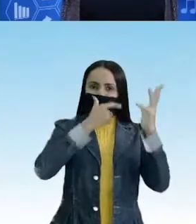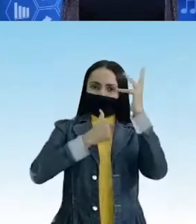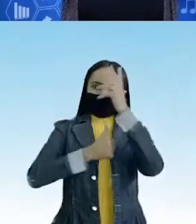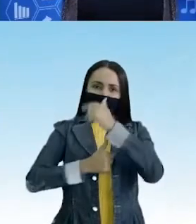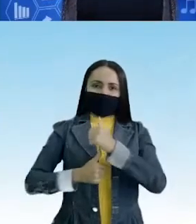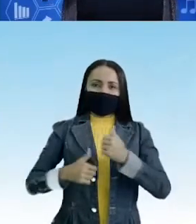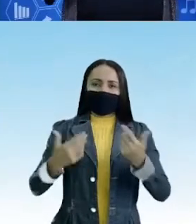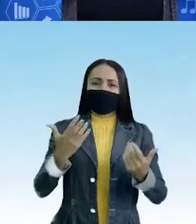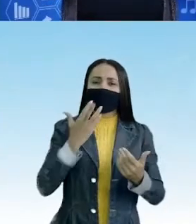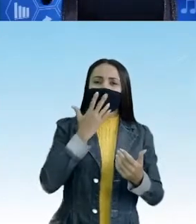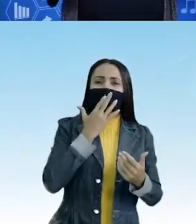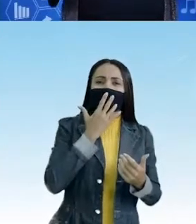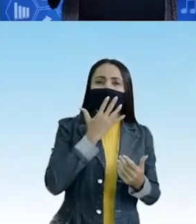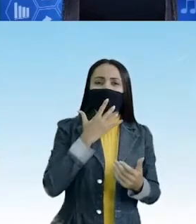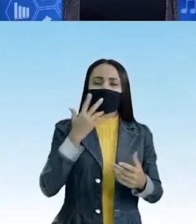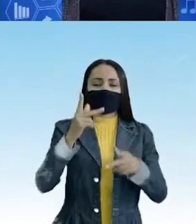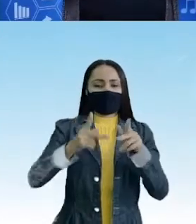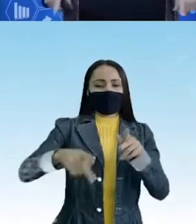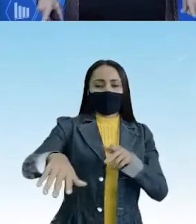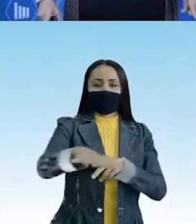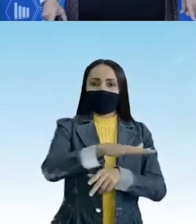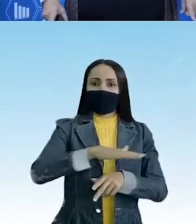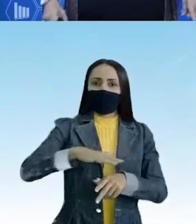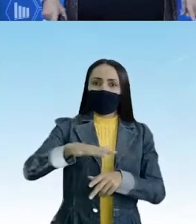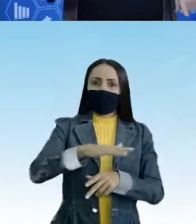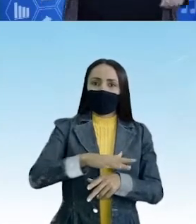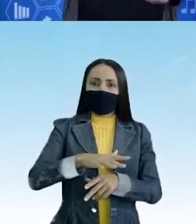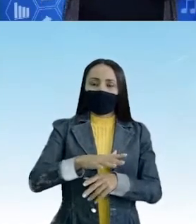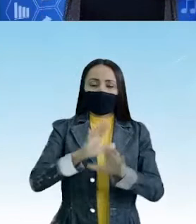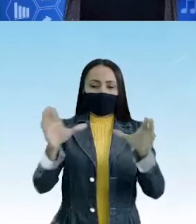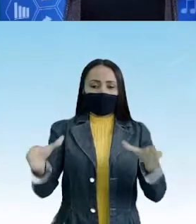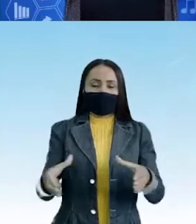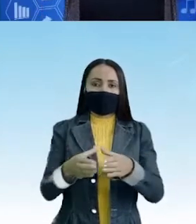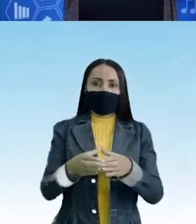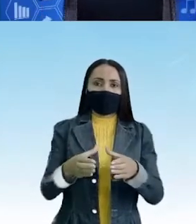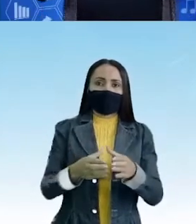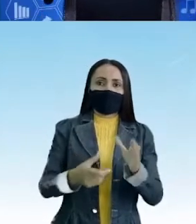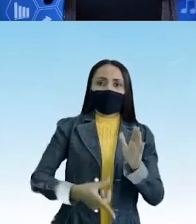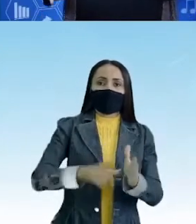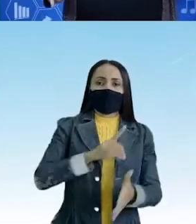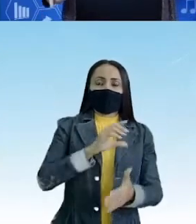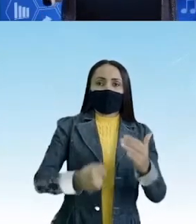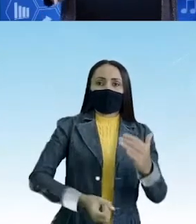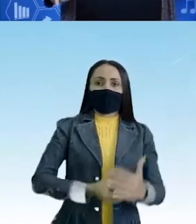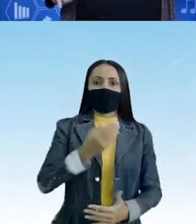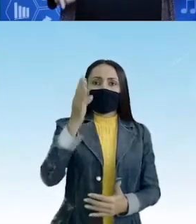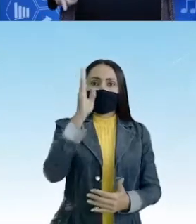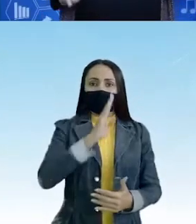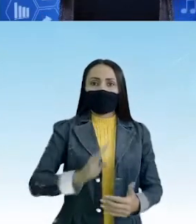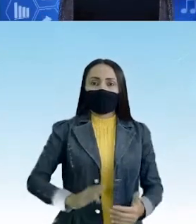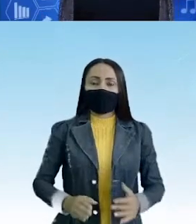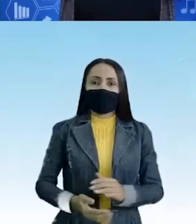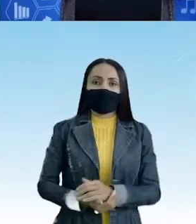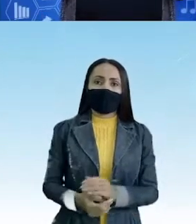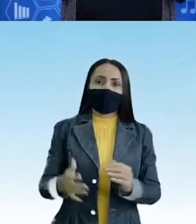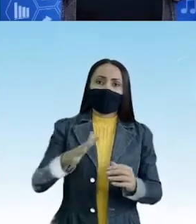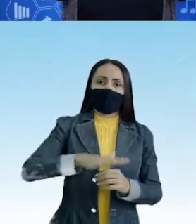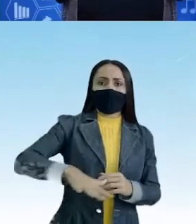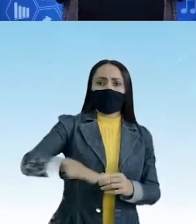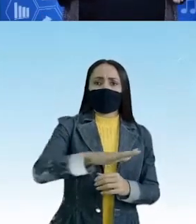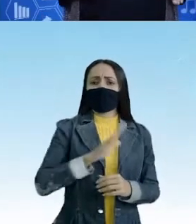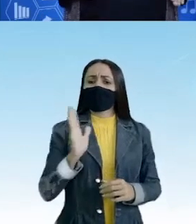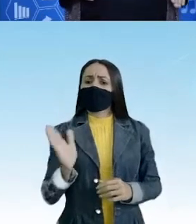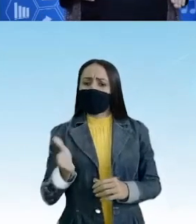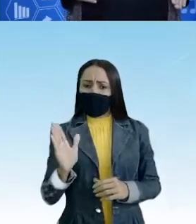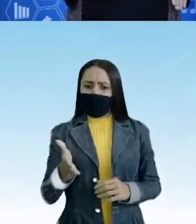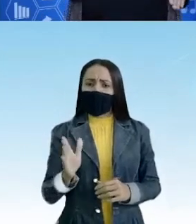bonita, nossos povos indígenas, os povos nativos. Antes do descobrimento do Brasil, o território já era habitado pelos